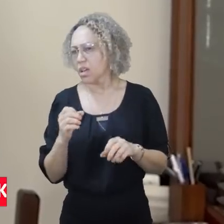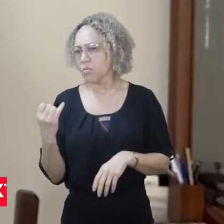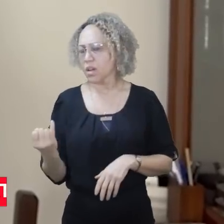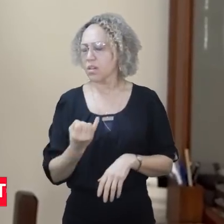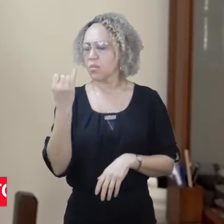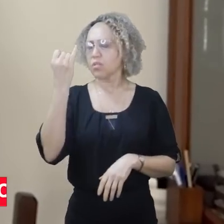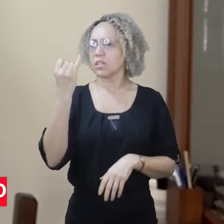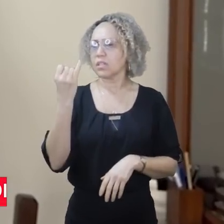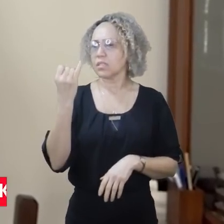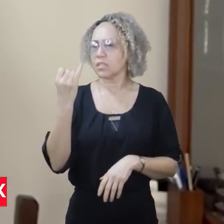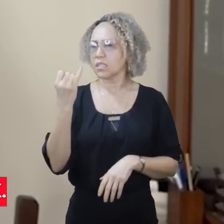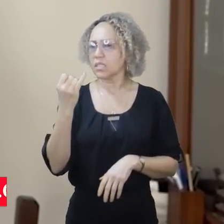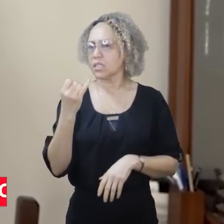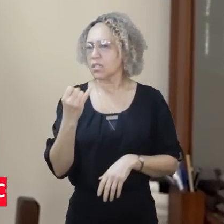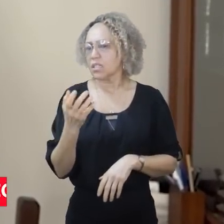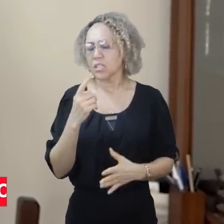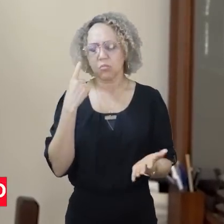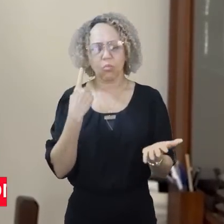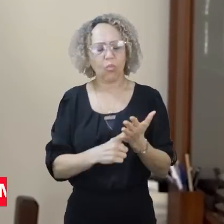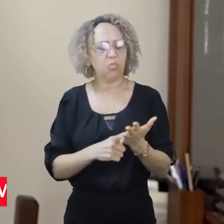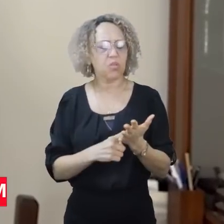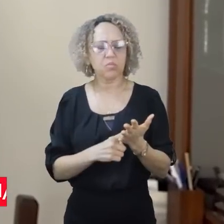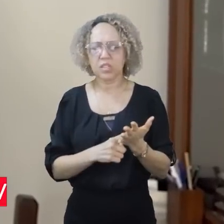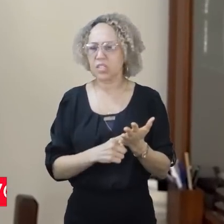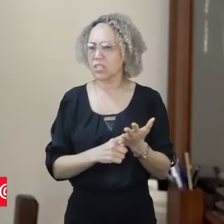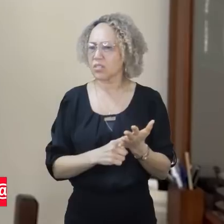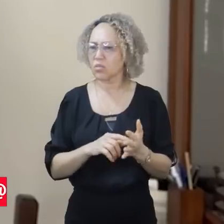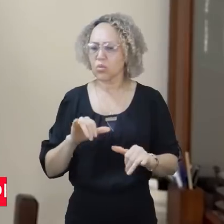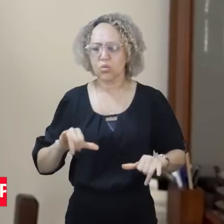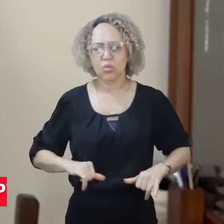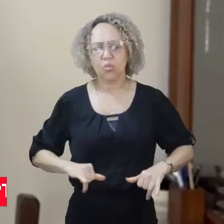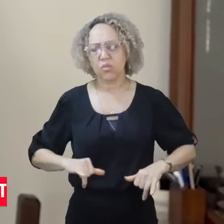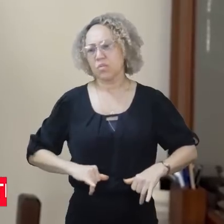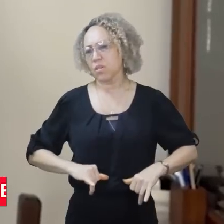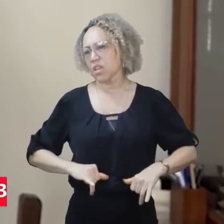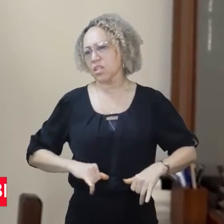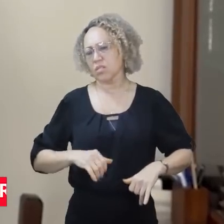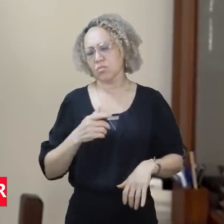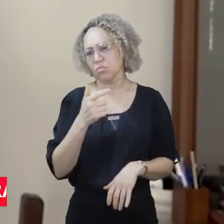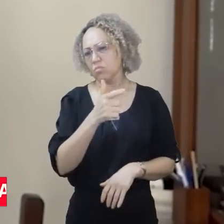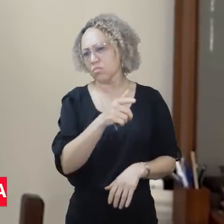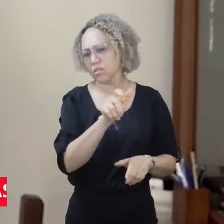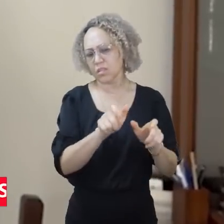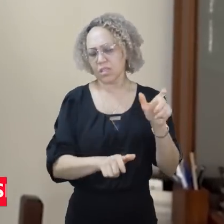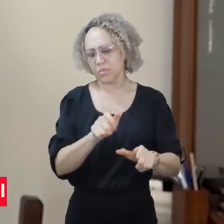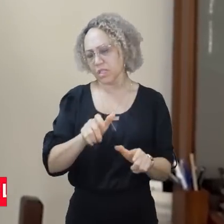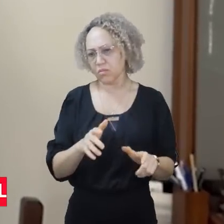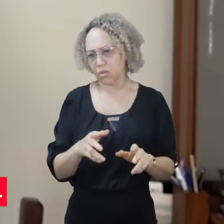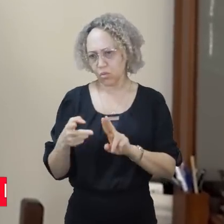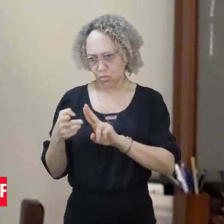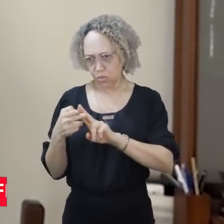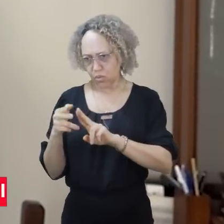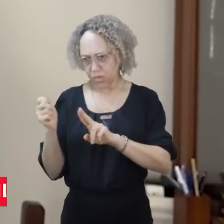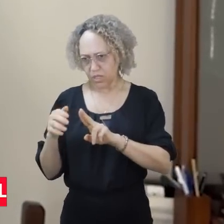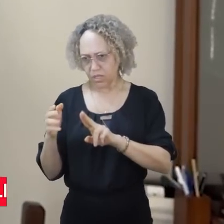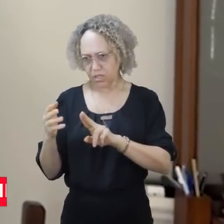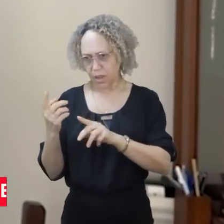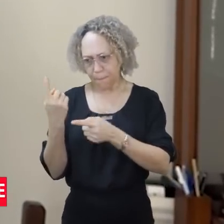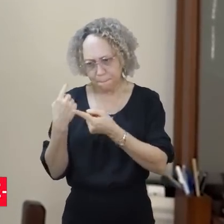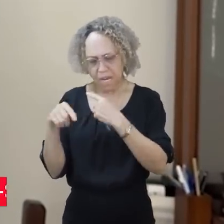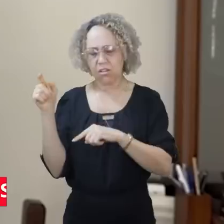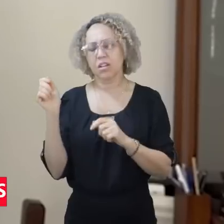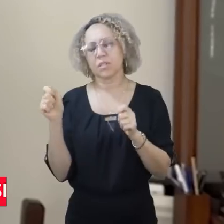importância e que não têm compromisso com a dor dos outros. O SUS precisa ser melhorado, o SUS precisa de